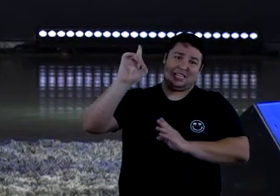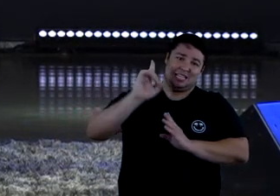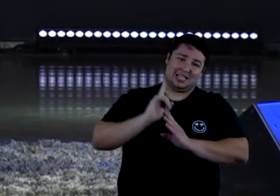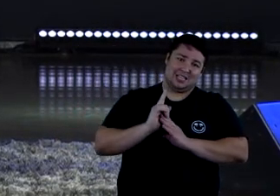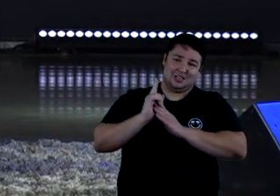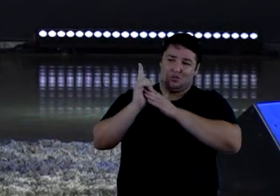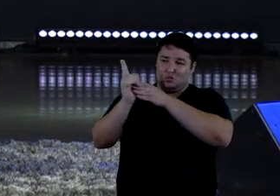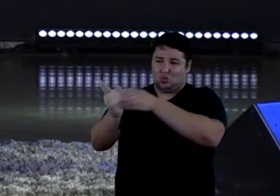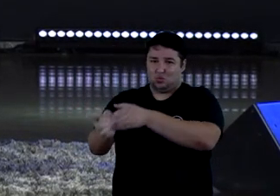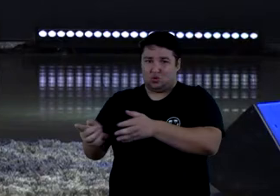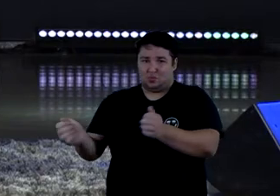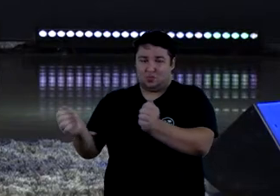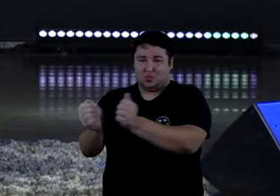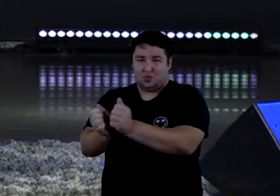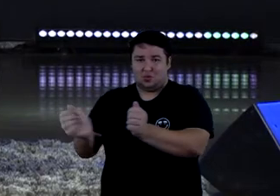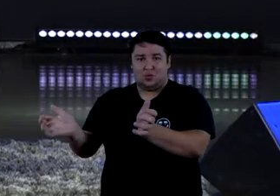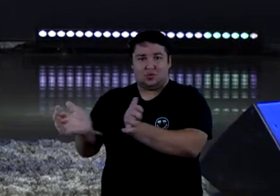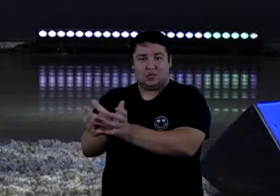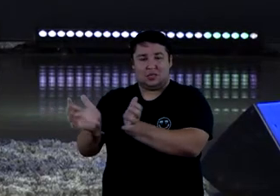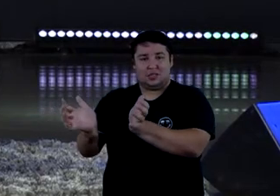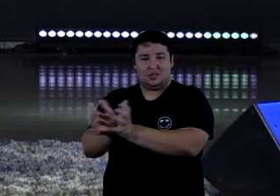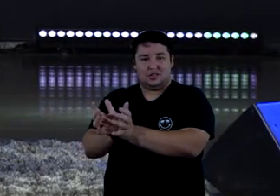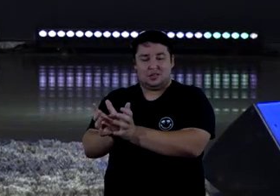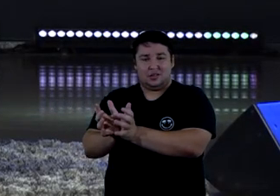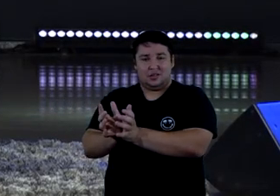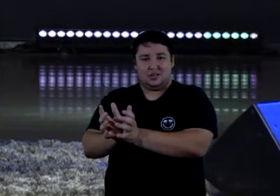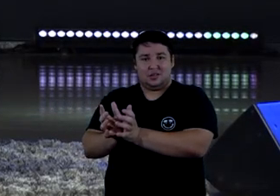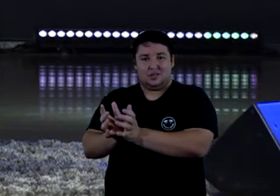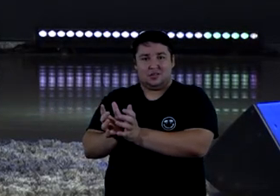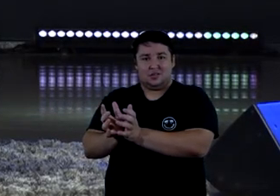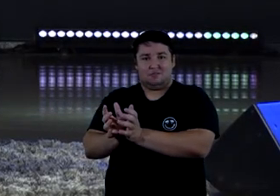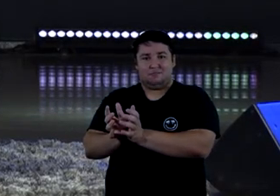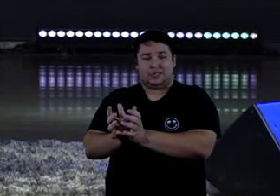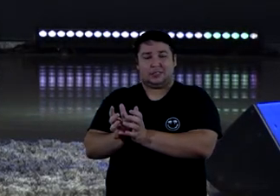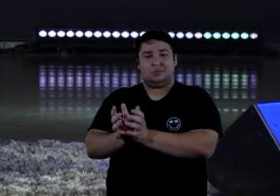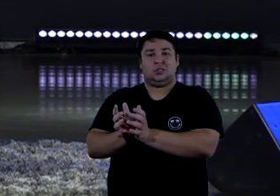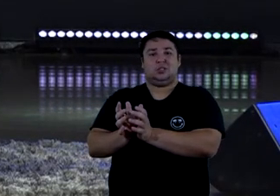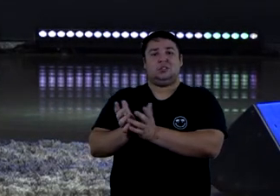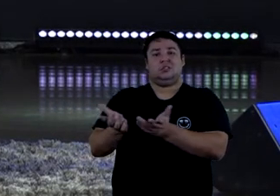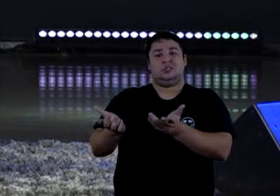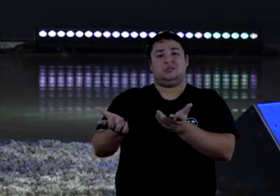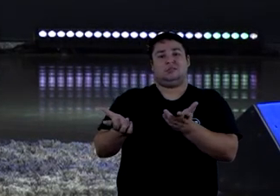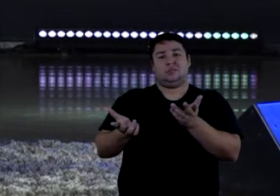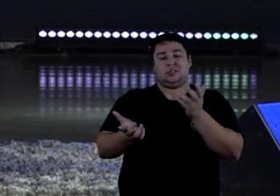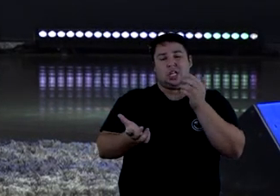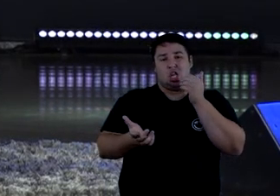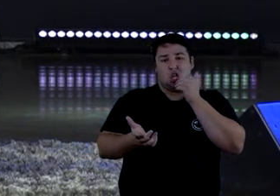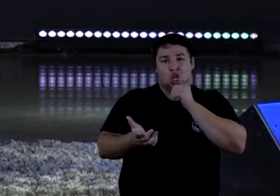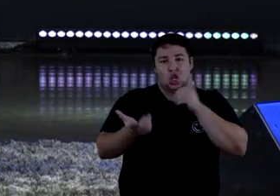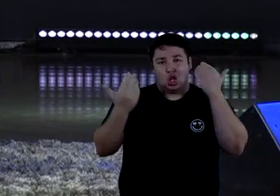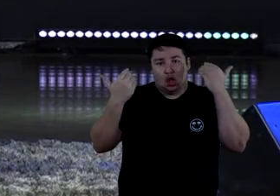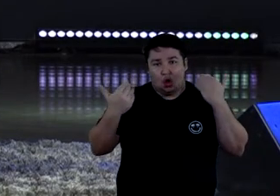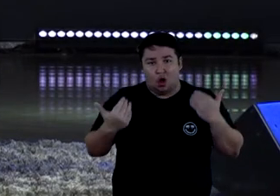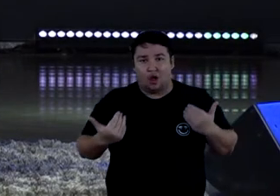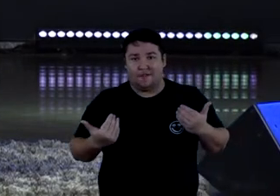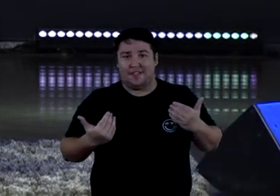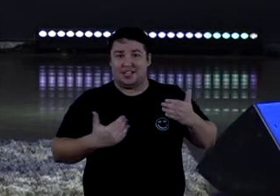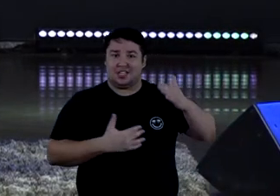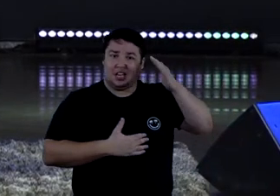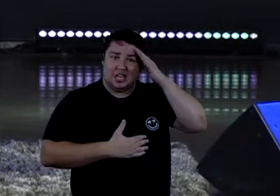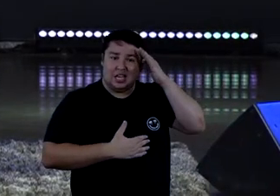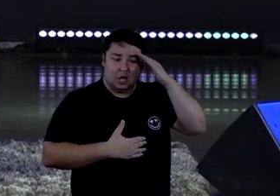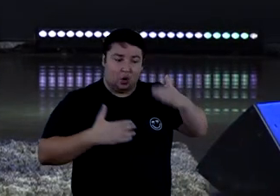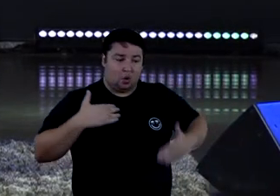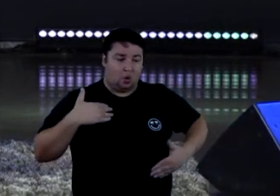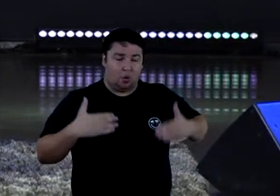para o ajuntamento que Ele chama de noiva. Para o ajuntamento que Ele chama de exército, que Ele chama do seu próprio